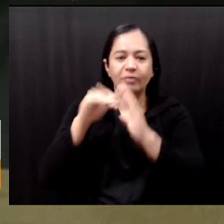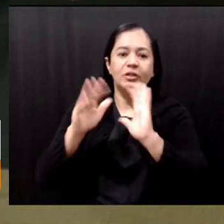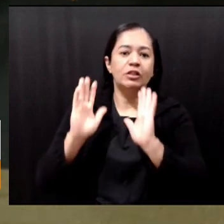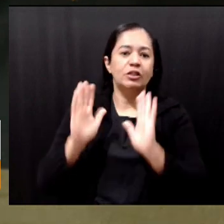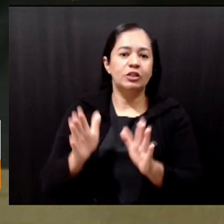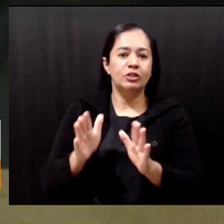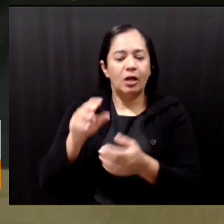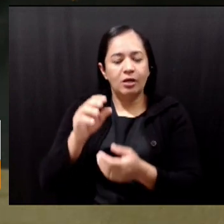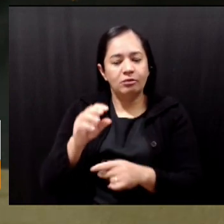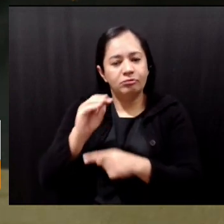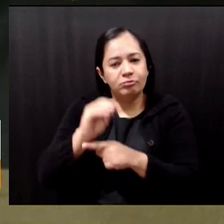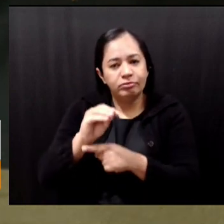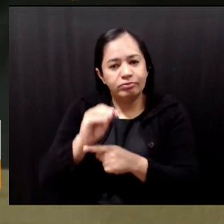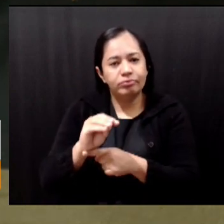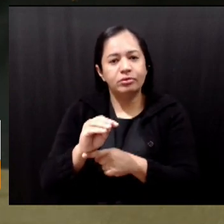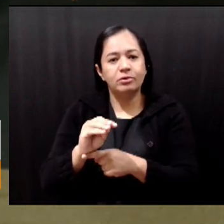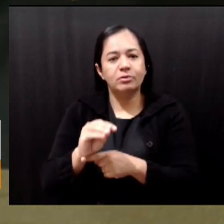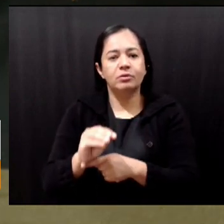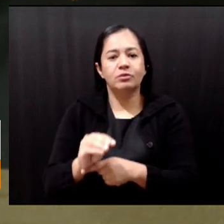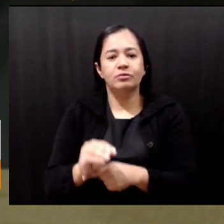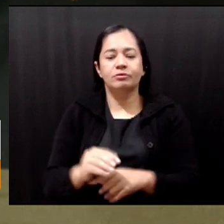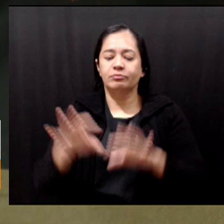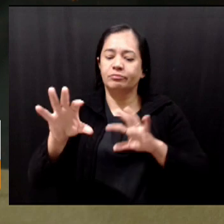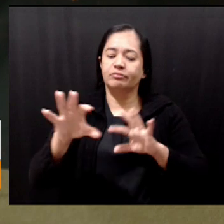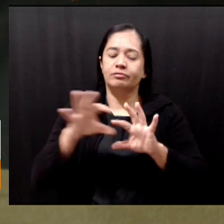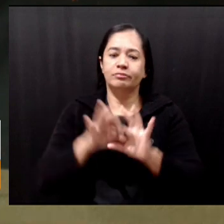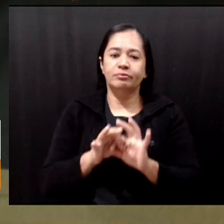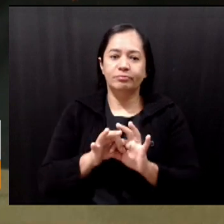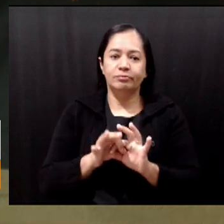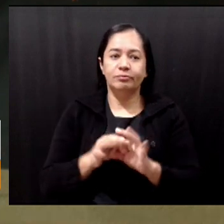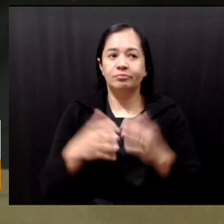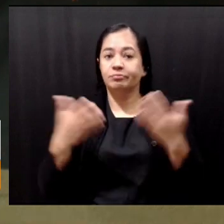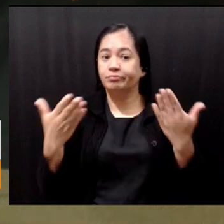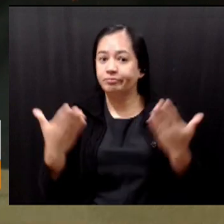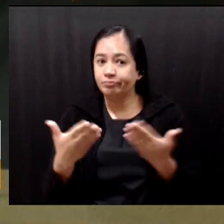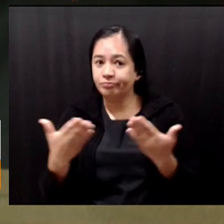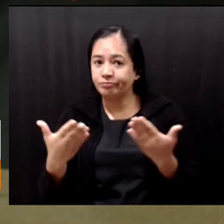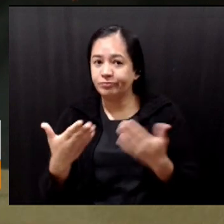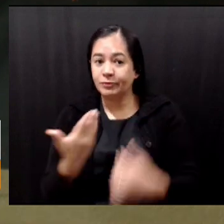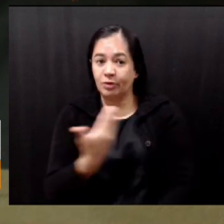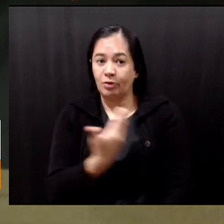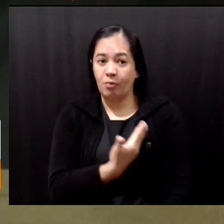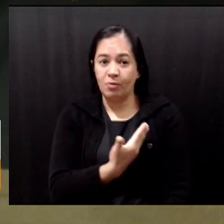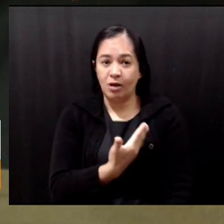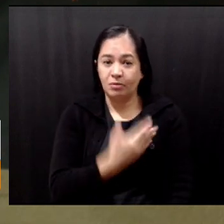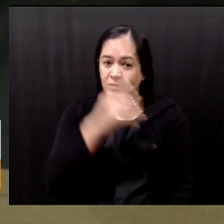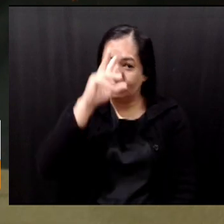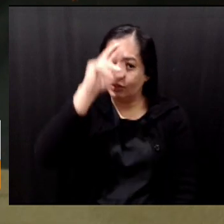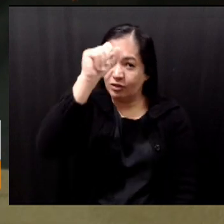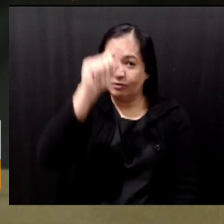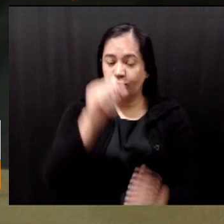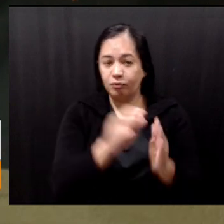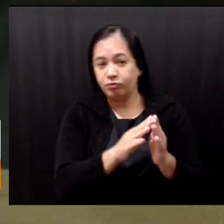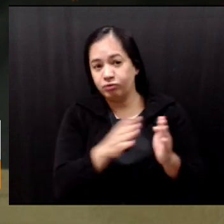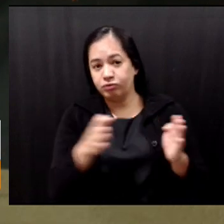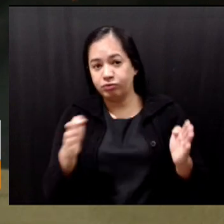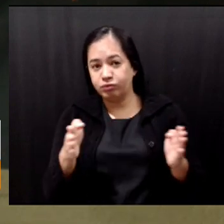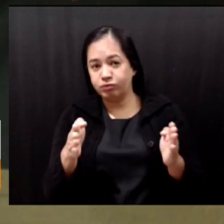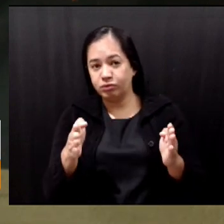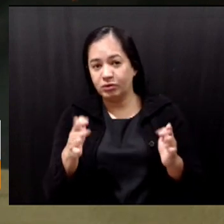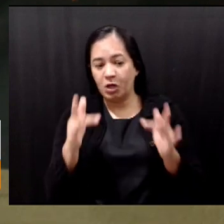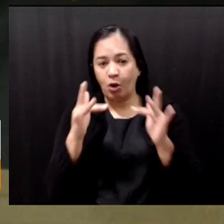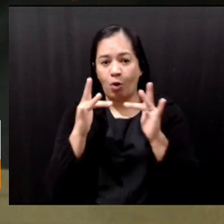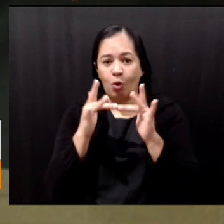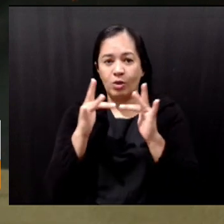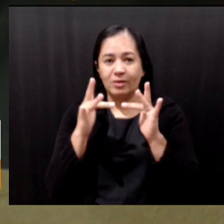sustentando, né, esse vínculo. Agora, uma amizade forte com longos períodos sem contato, né? Vocês já falaram que